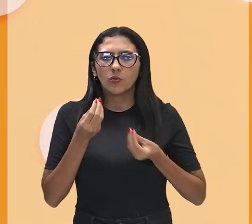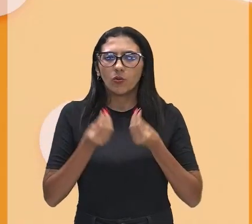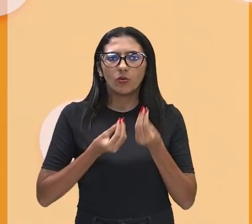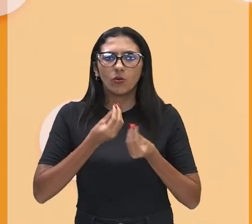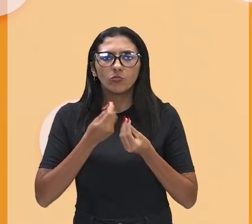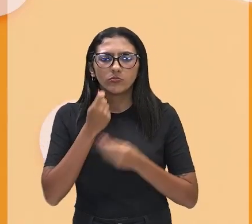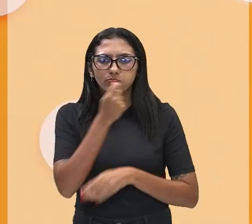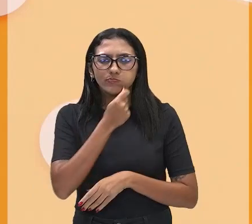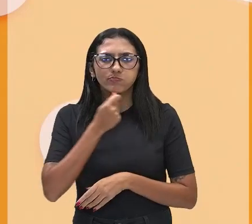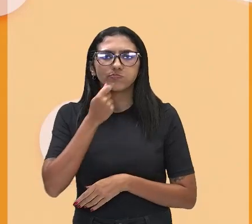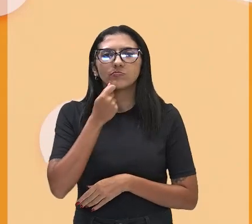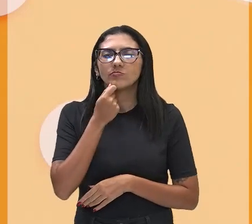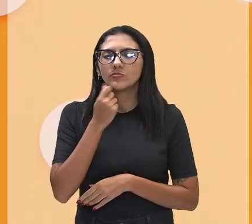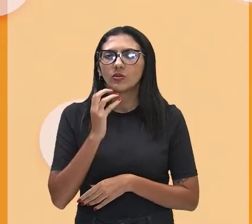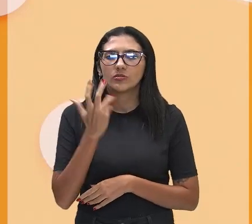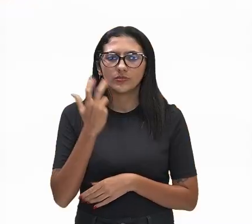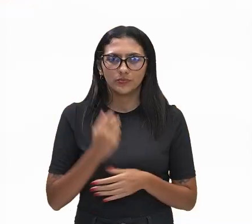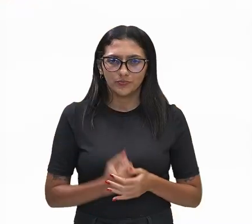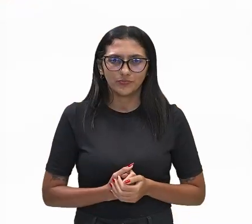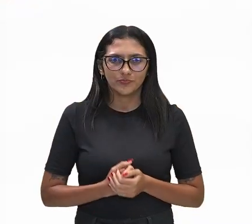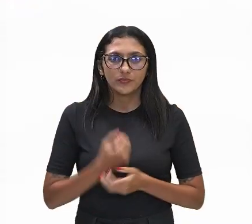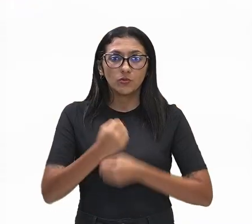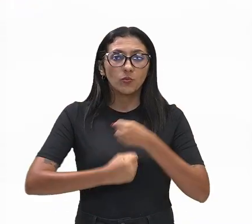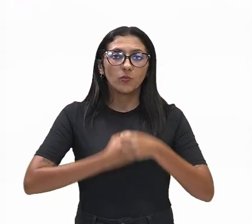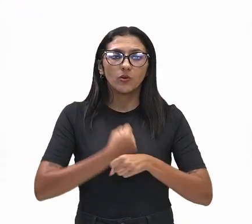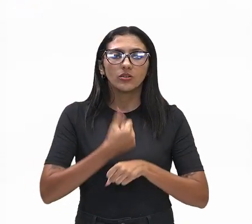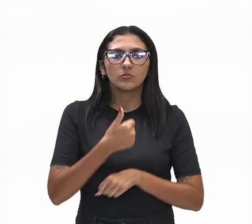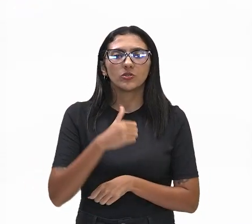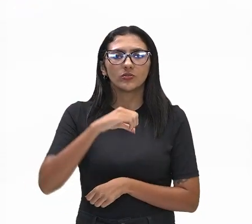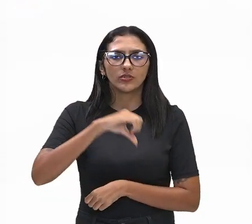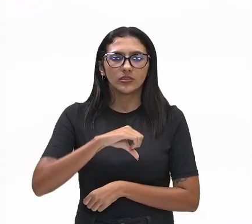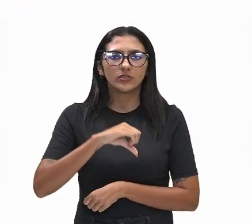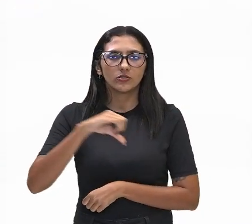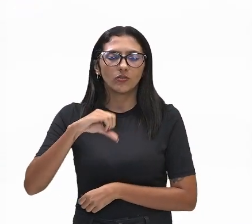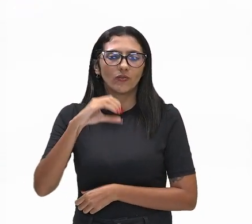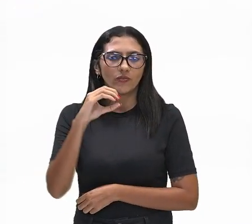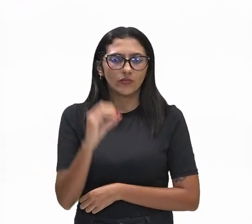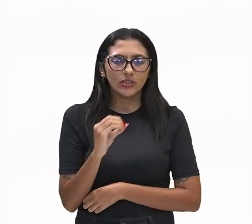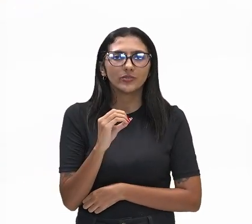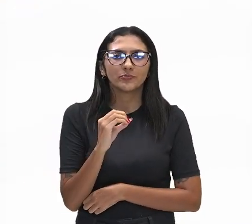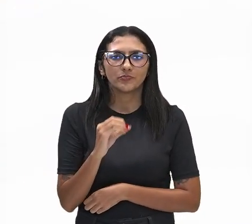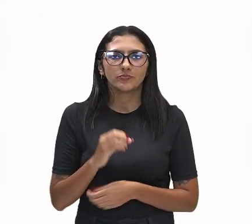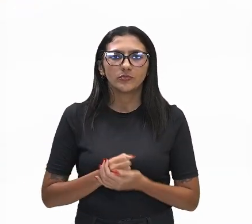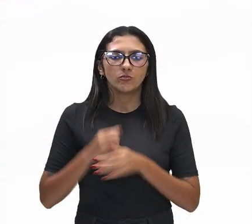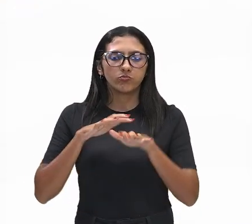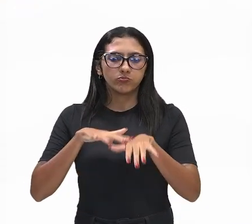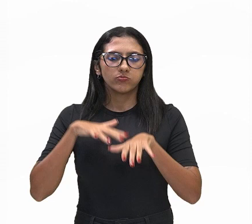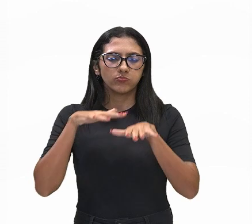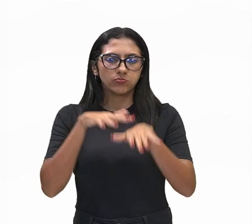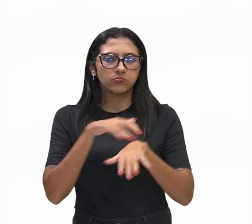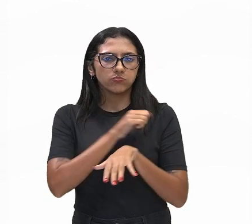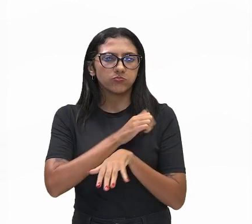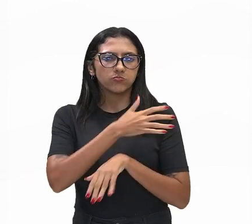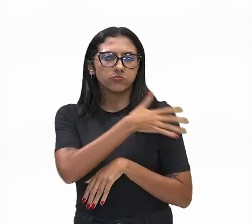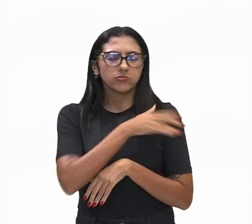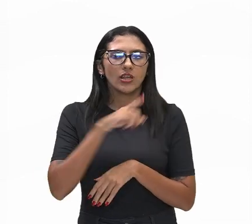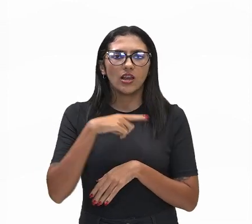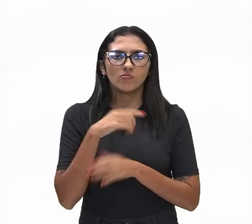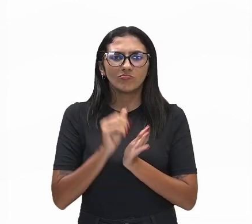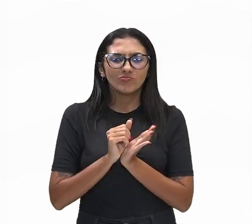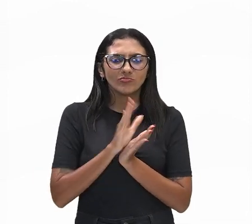Nagorno-Karabakh, tá? Então, olha só, em 1990, gente, as tropas de Azerbaijão, elas foram expulsas